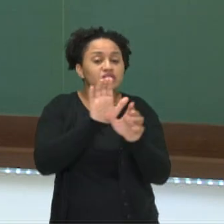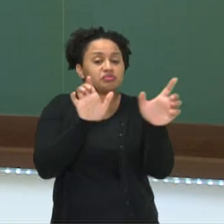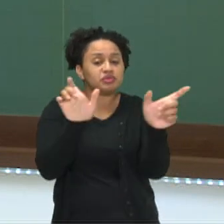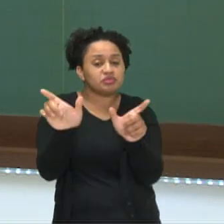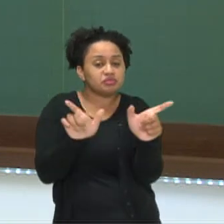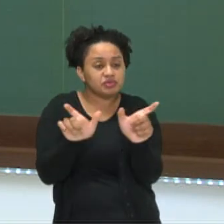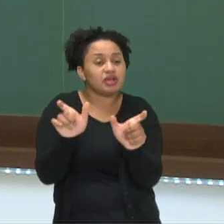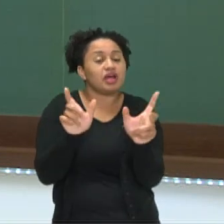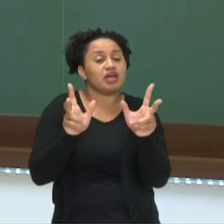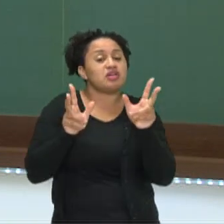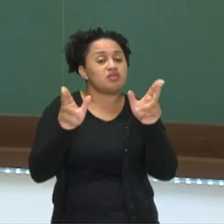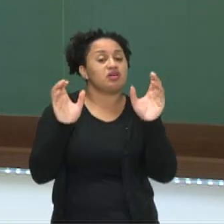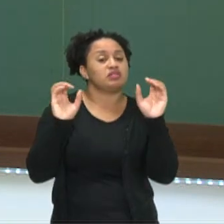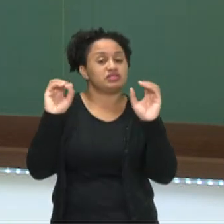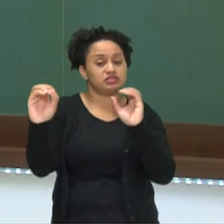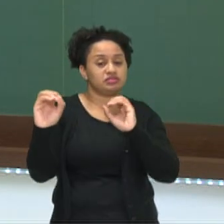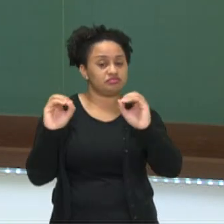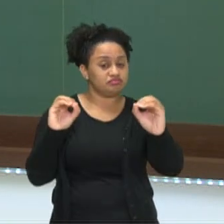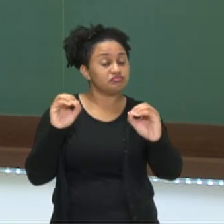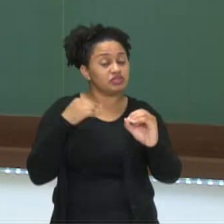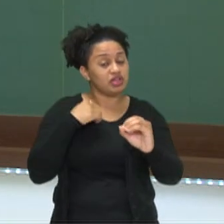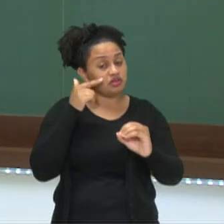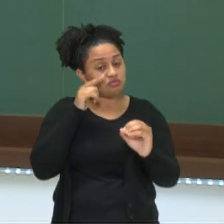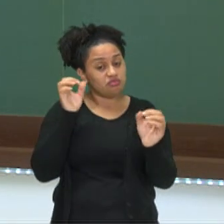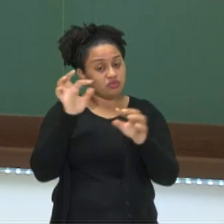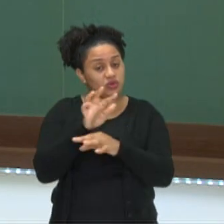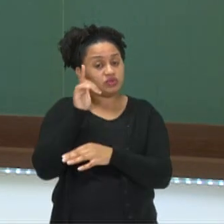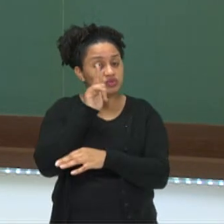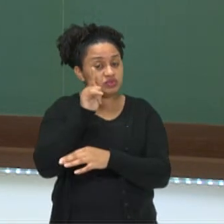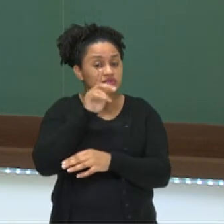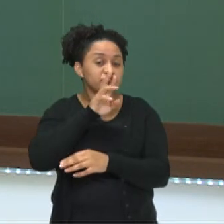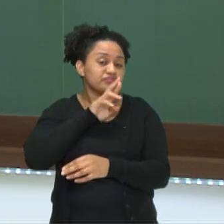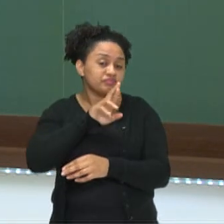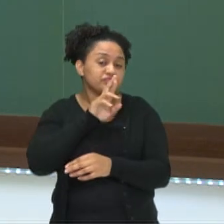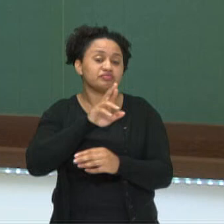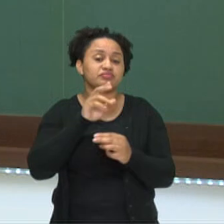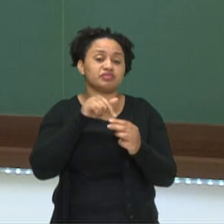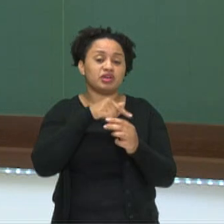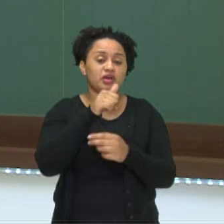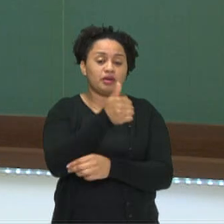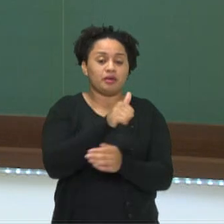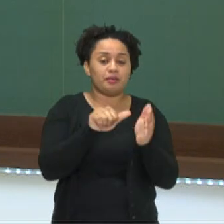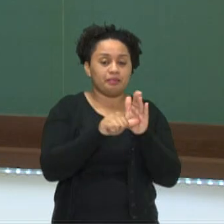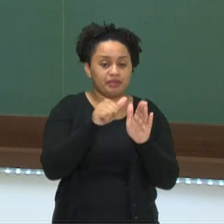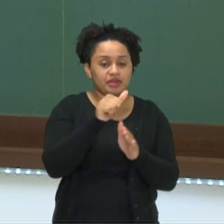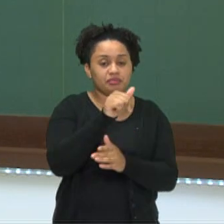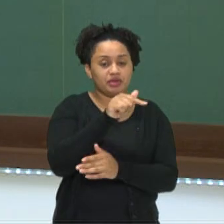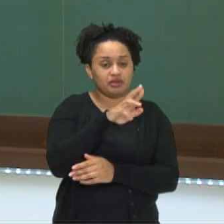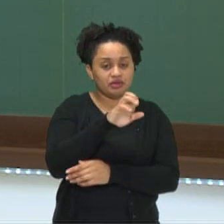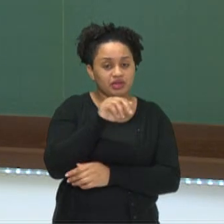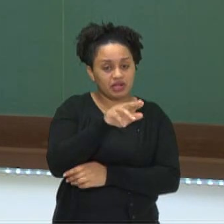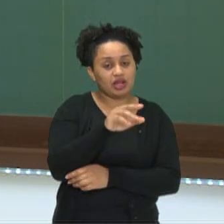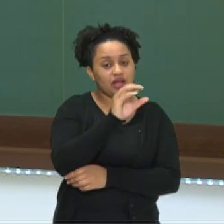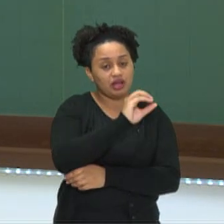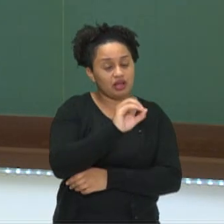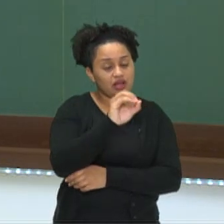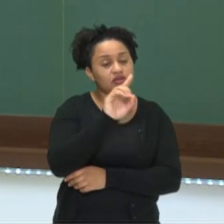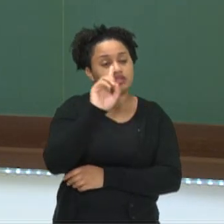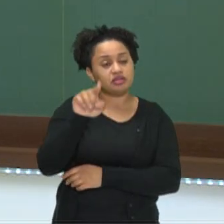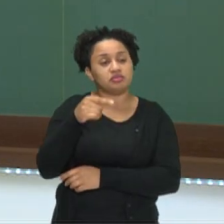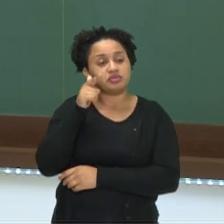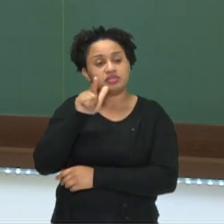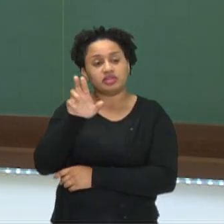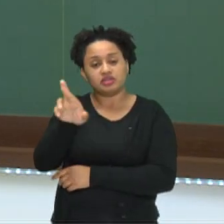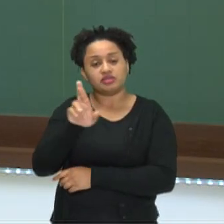ser igualadas a 0 e pronto. A gente resolve a equaçãozinha do primeiro grau e tem a resposta do nosso problema. Ok? Por isso que